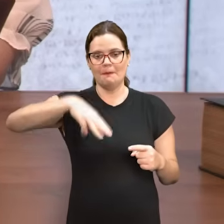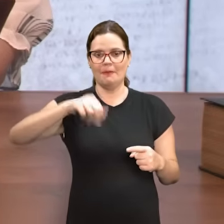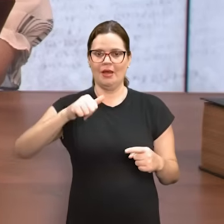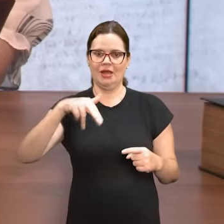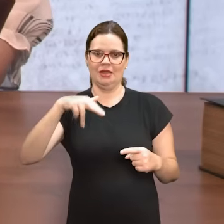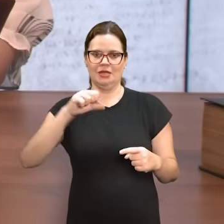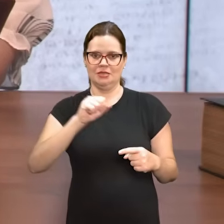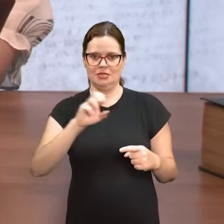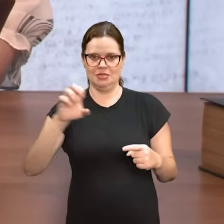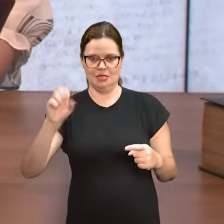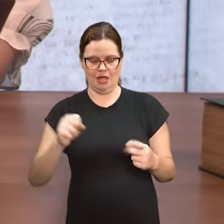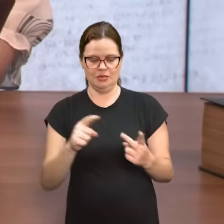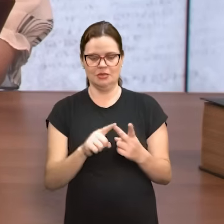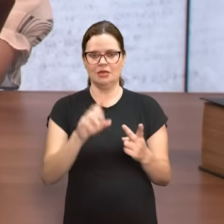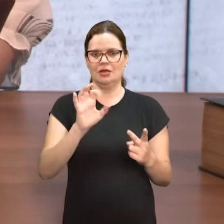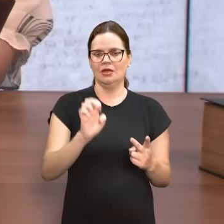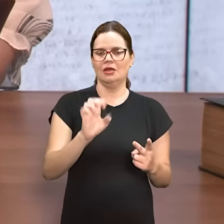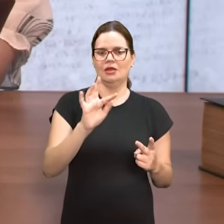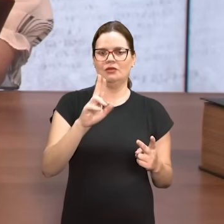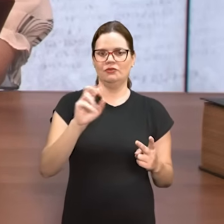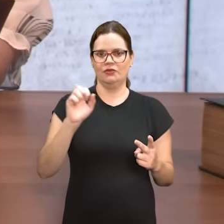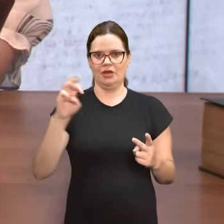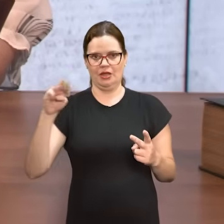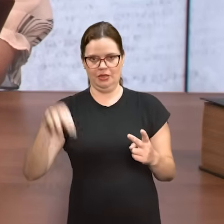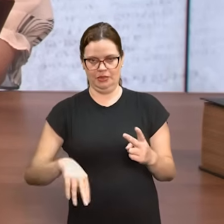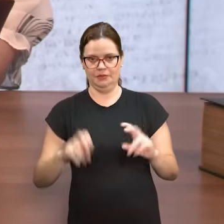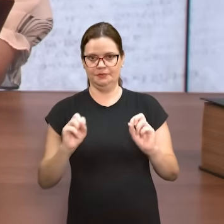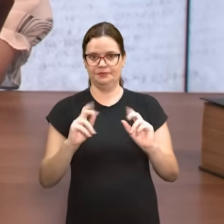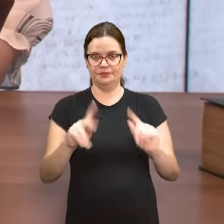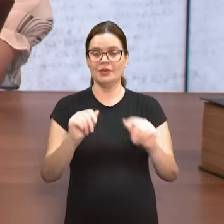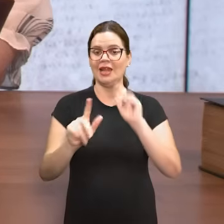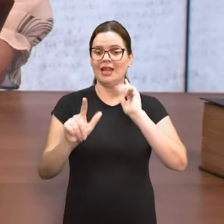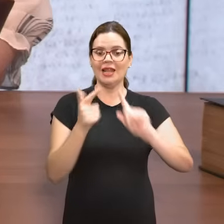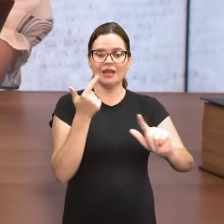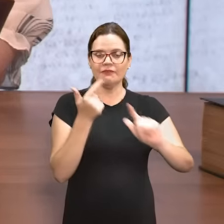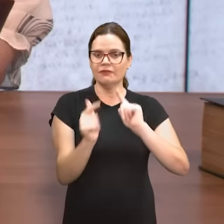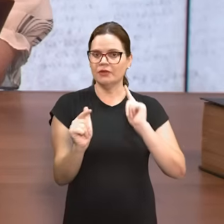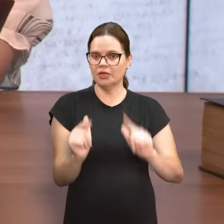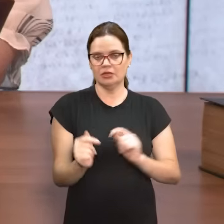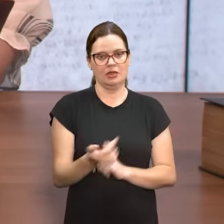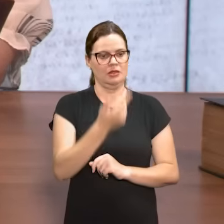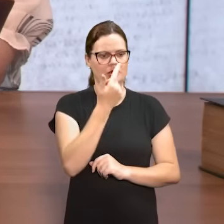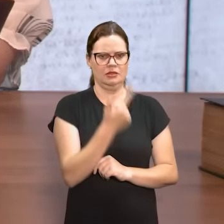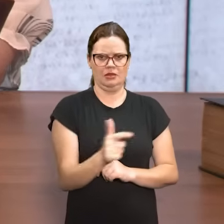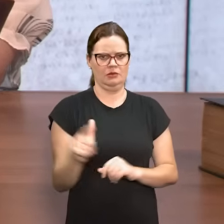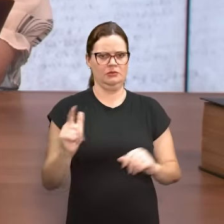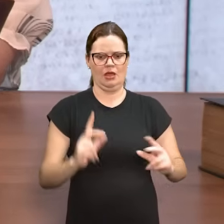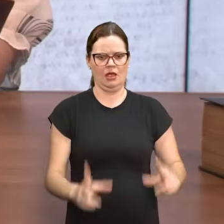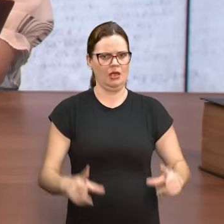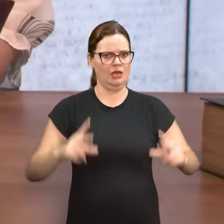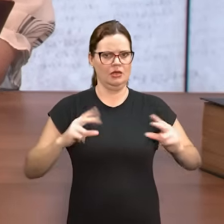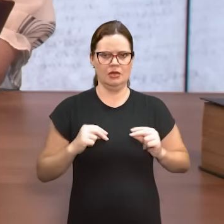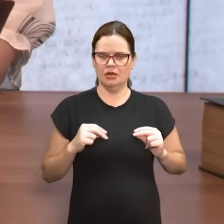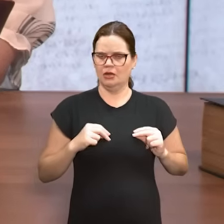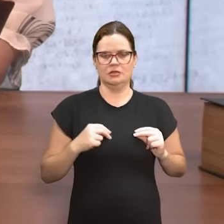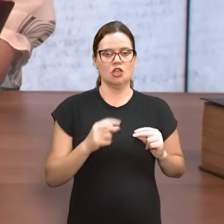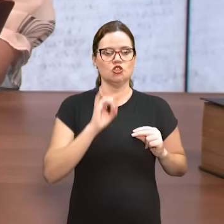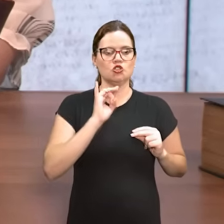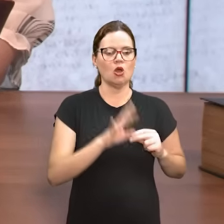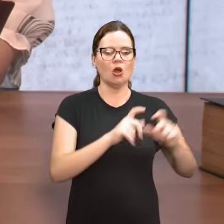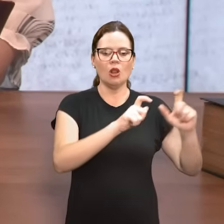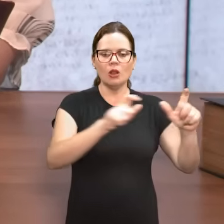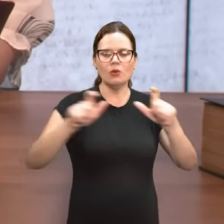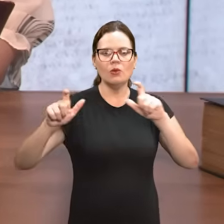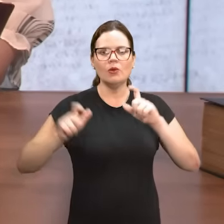na terra, senão cidades em que habitassem, e os seus arrabaldes para seu gado e